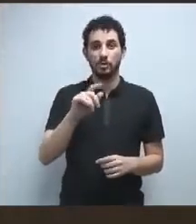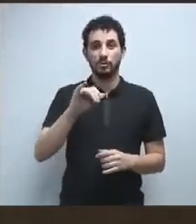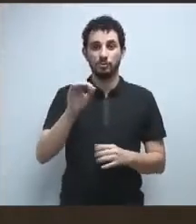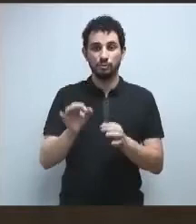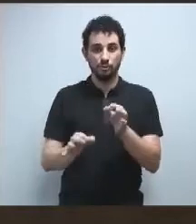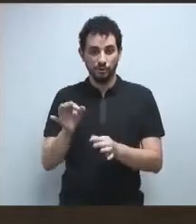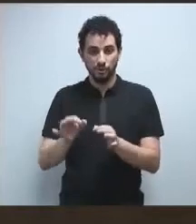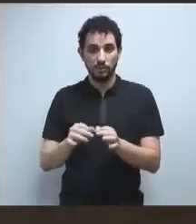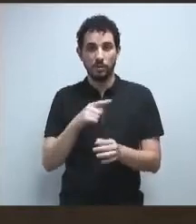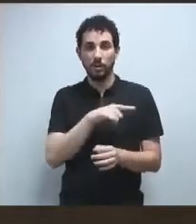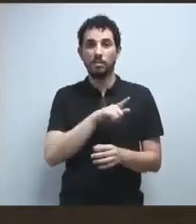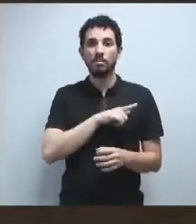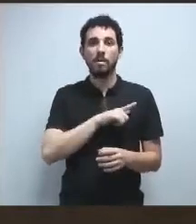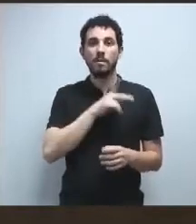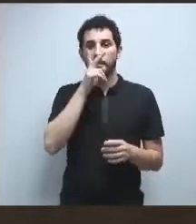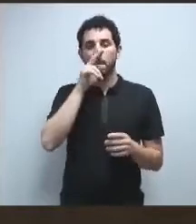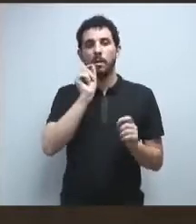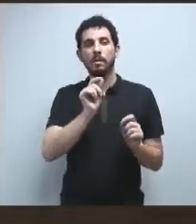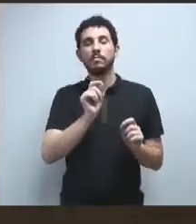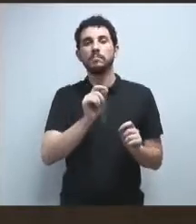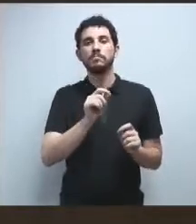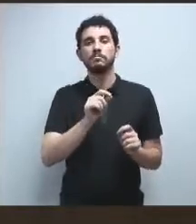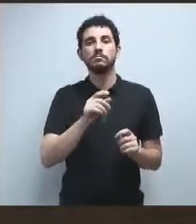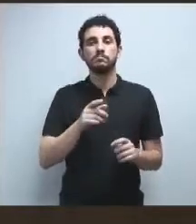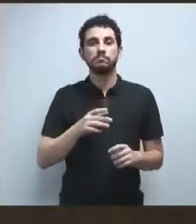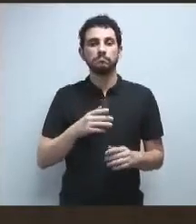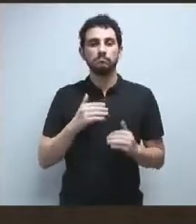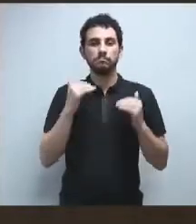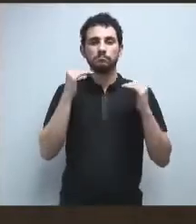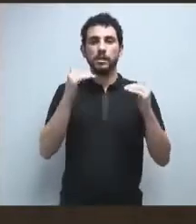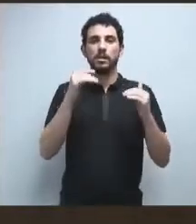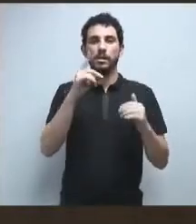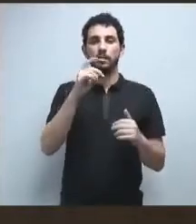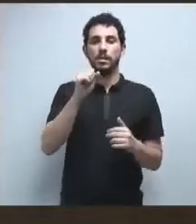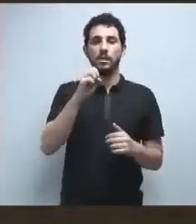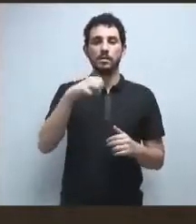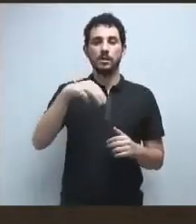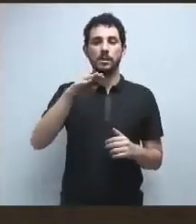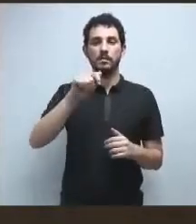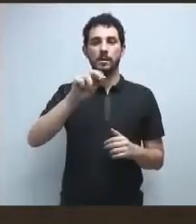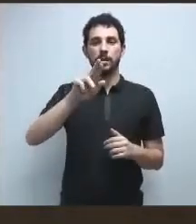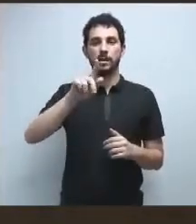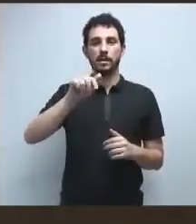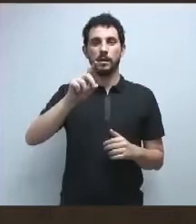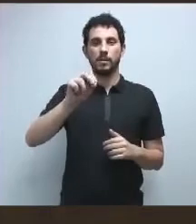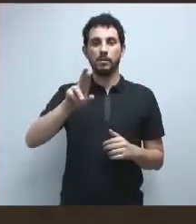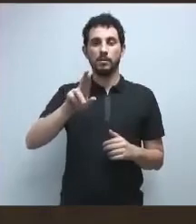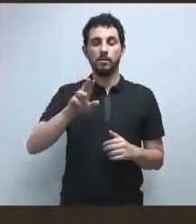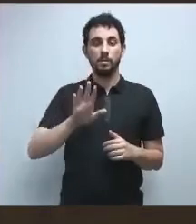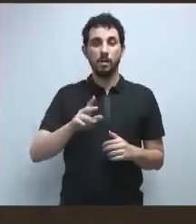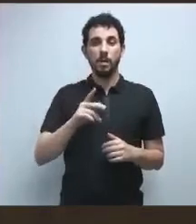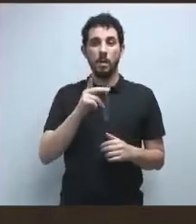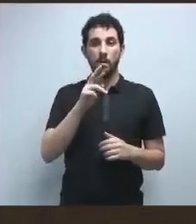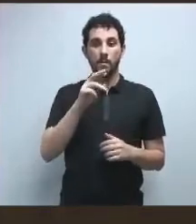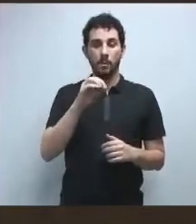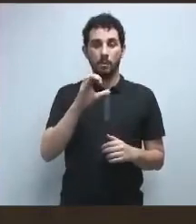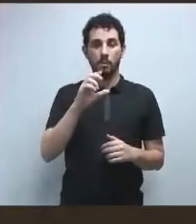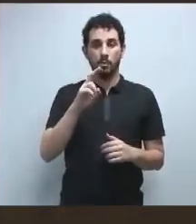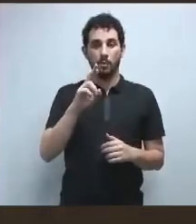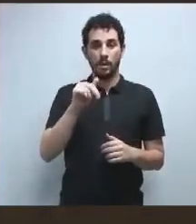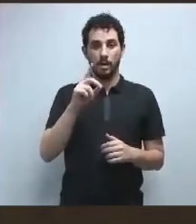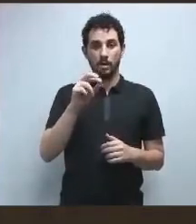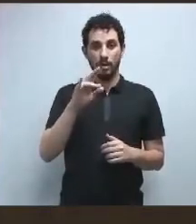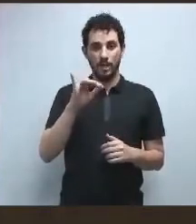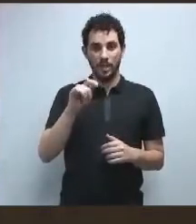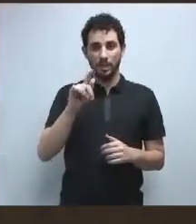desembargador e era obrigatório da procuradoria-geral decorrido o prazo